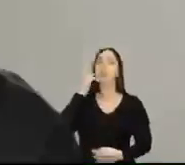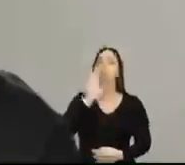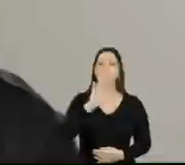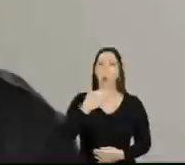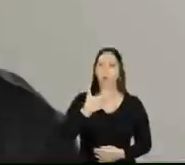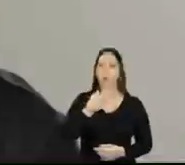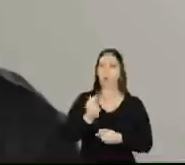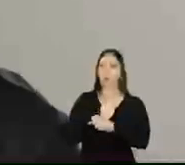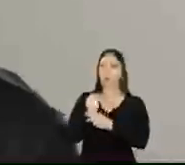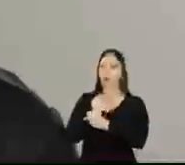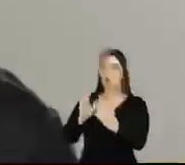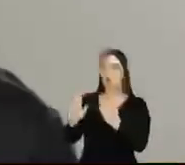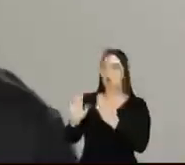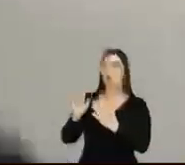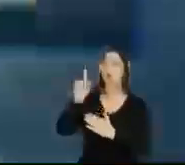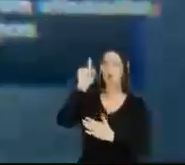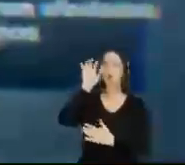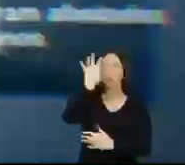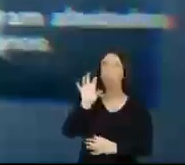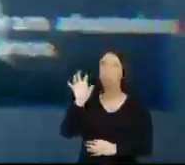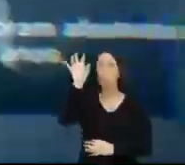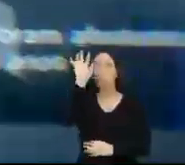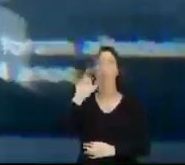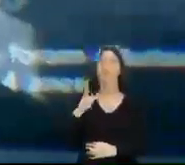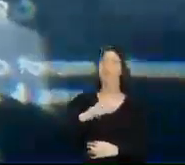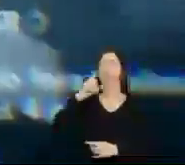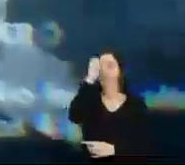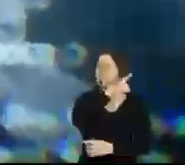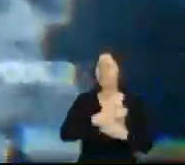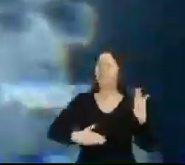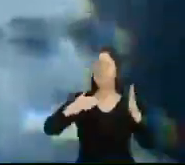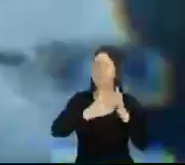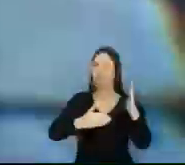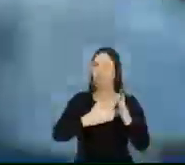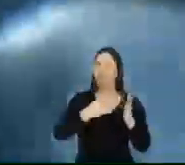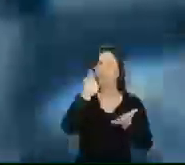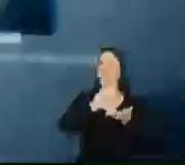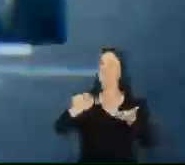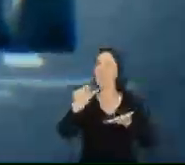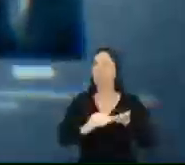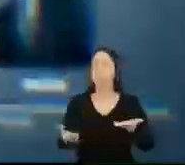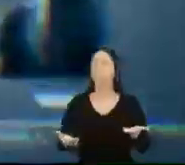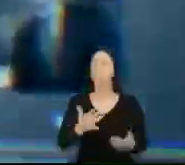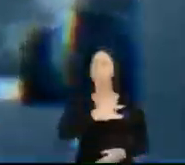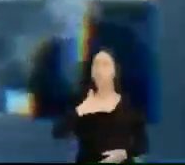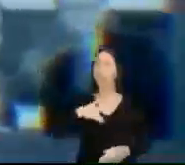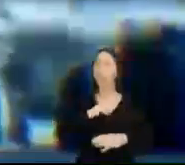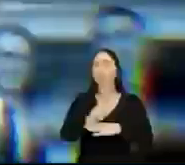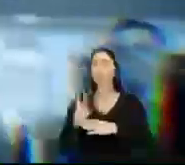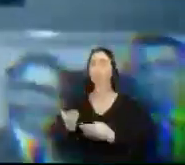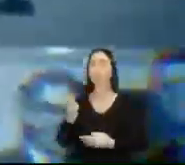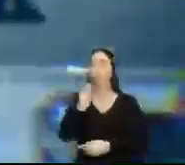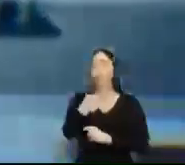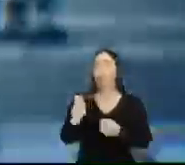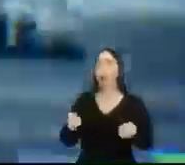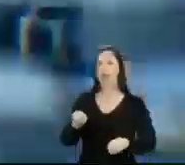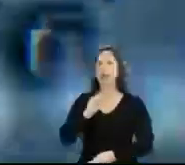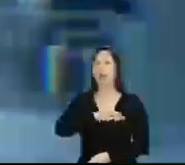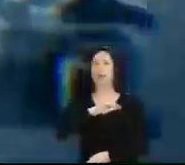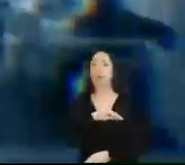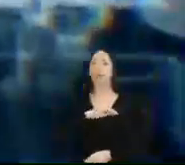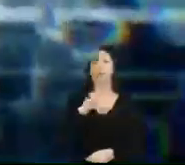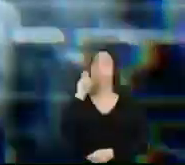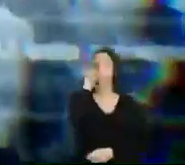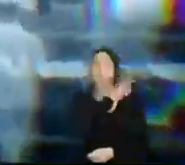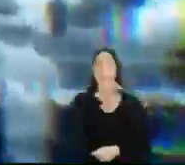Brasil, Minas Gerais, Rio de Janeiro. Nesses últimos 20 anos, esses estados tiveram muitas dificuldades de fazer investimentos,